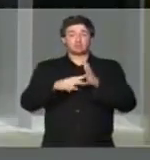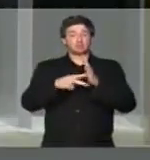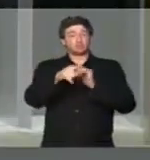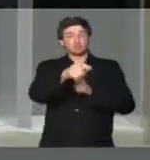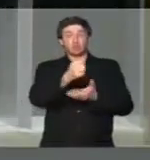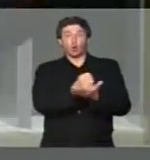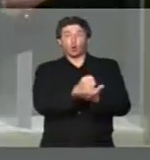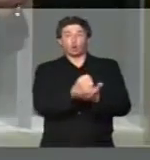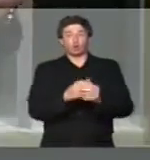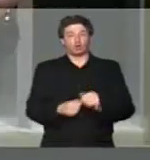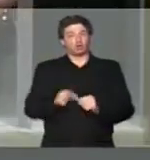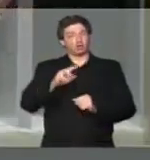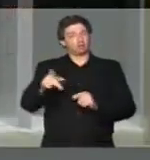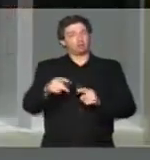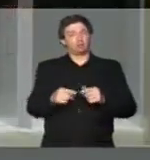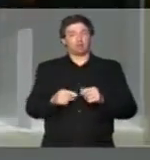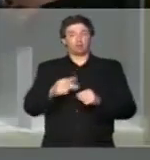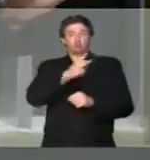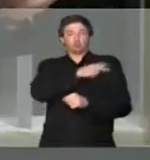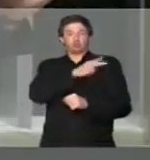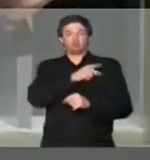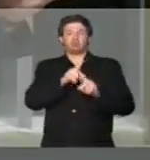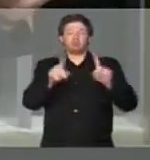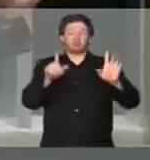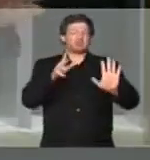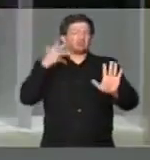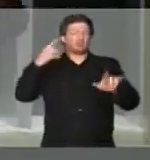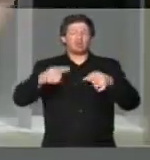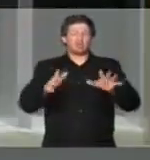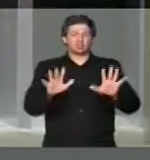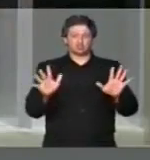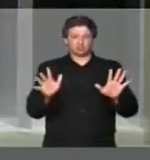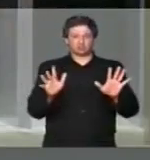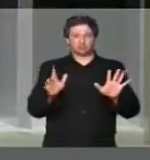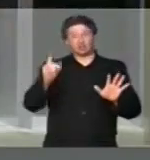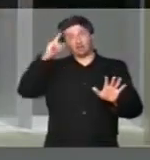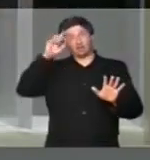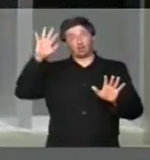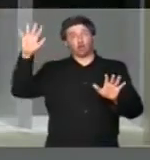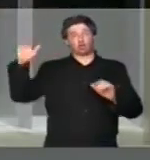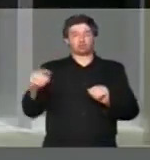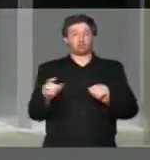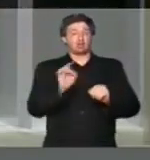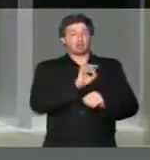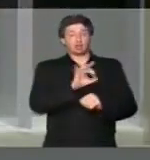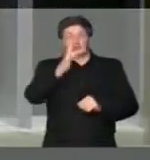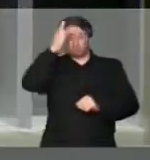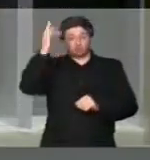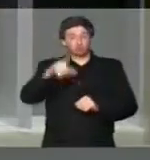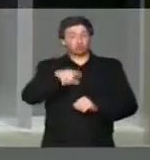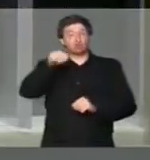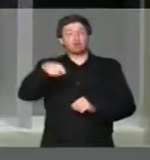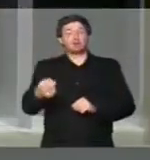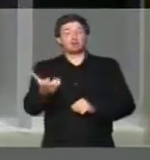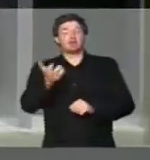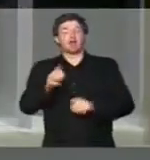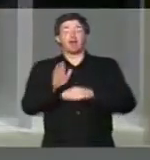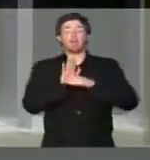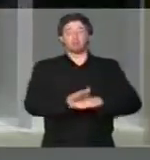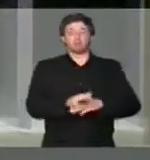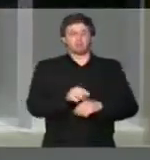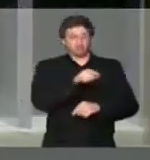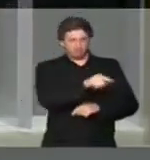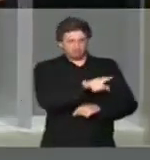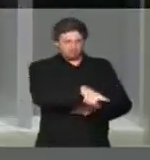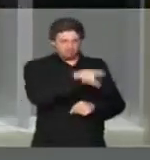você controla e não do Patronato Mas isso é uma questão política é uma questão ideológica cada um escolhe seus aliados se vossa